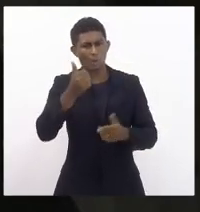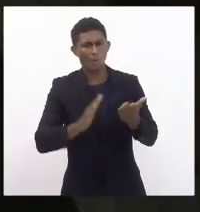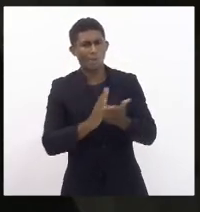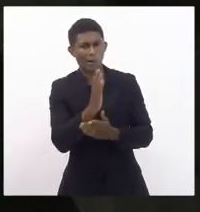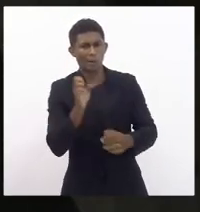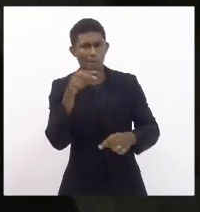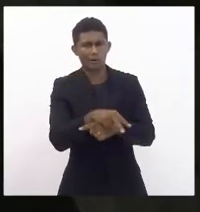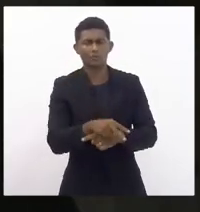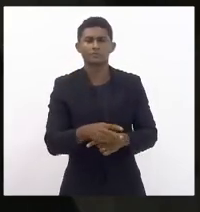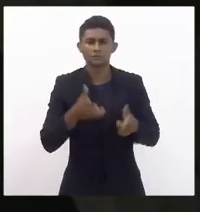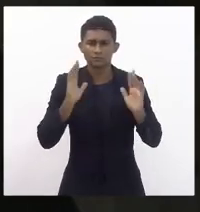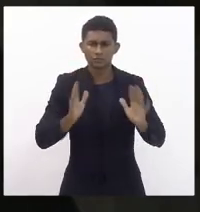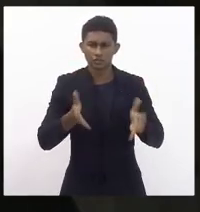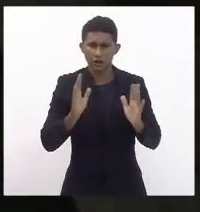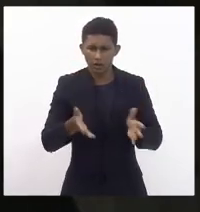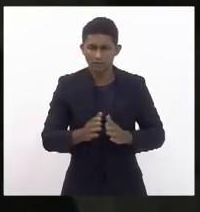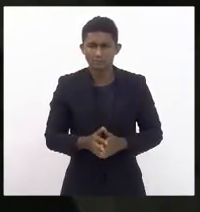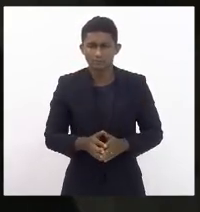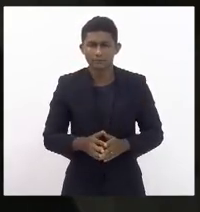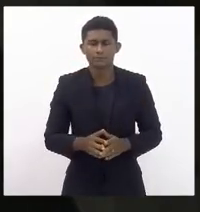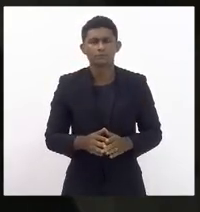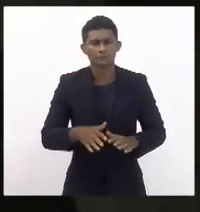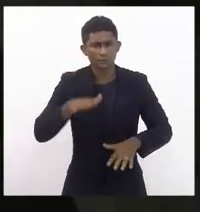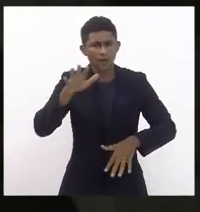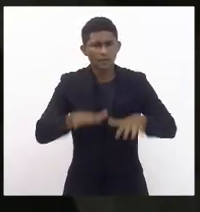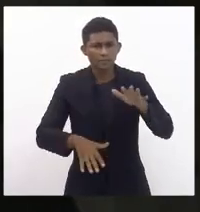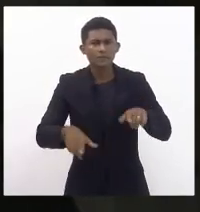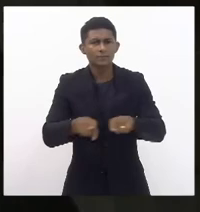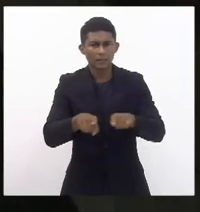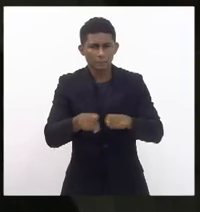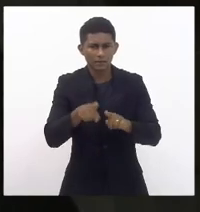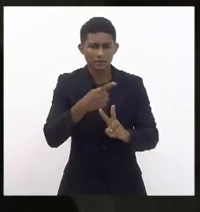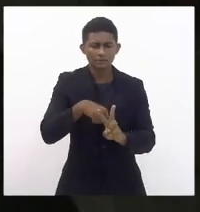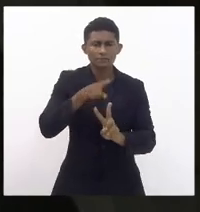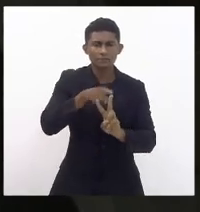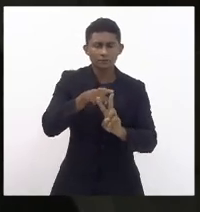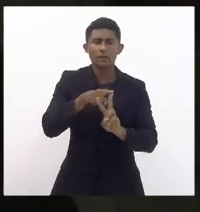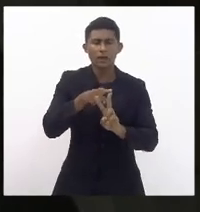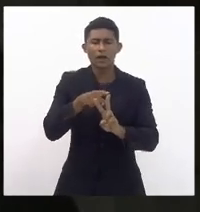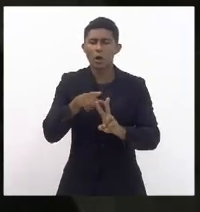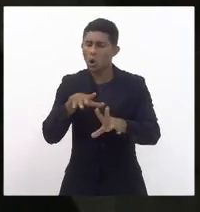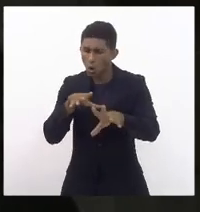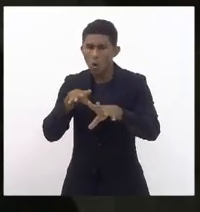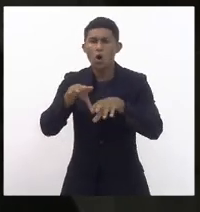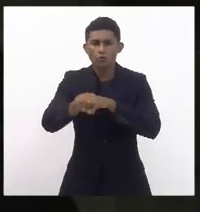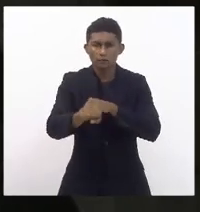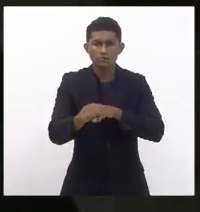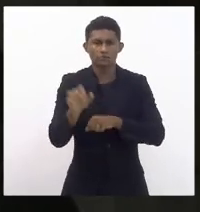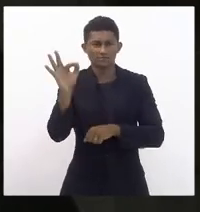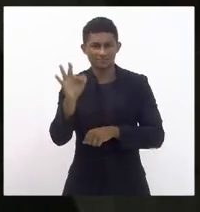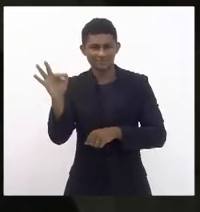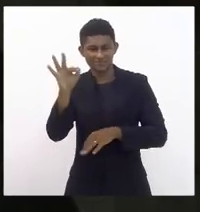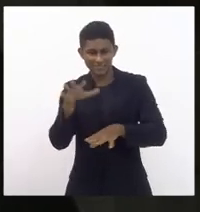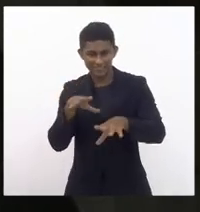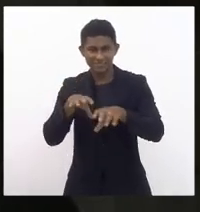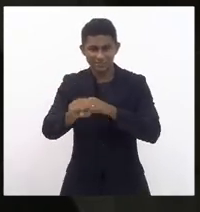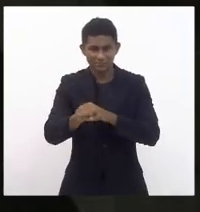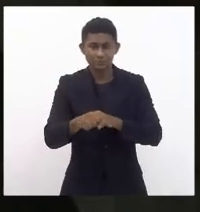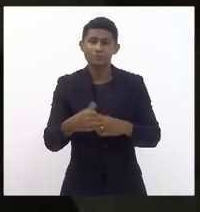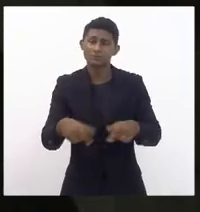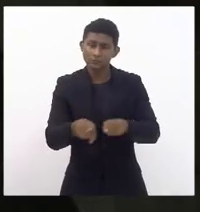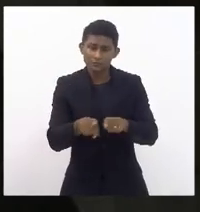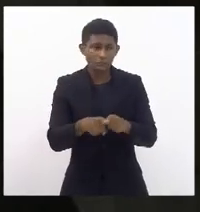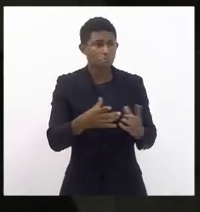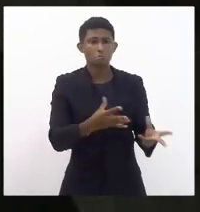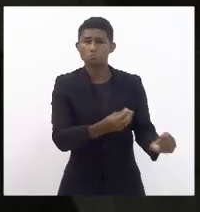encontrava nas redes públicas eles também acabam fazendo desenvolvendo uma formação né acadêmica e muitos muitos